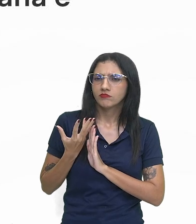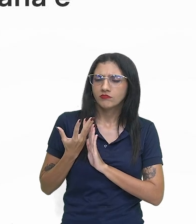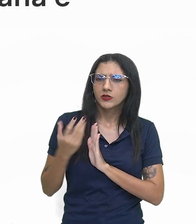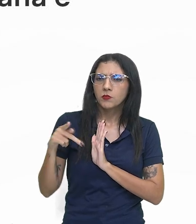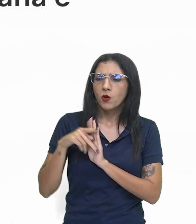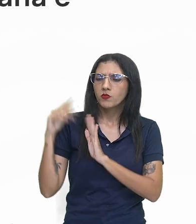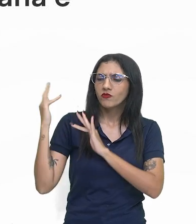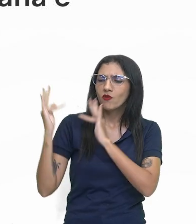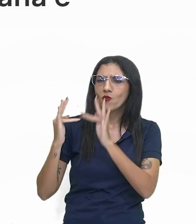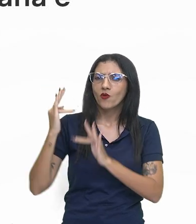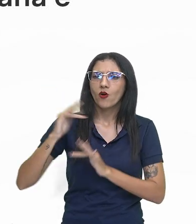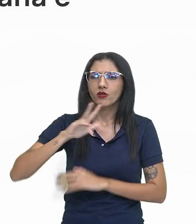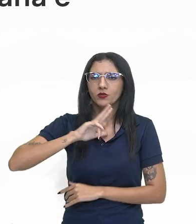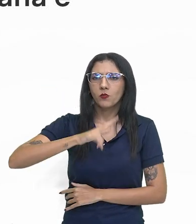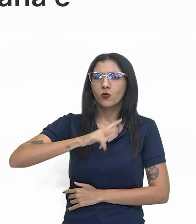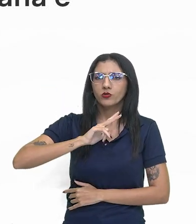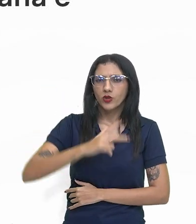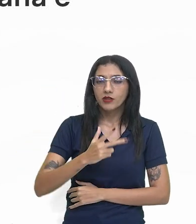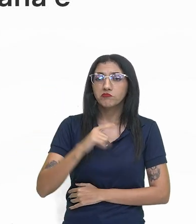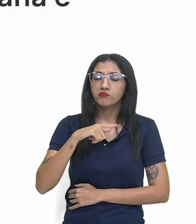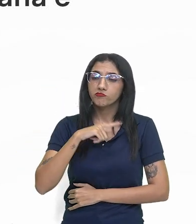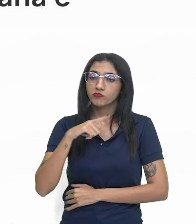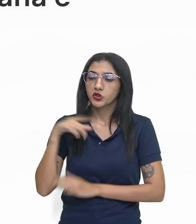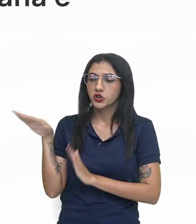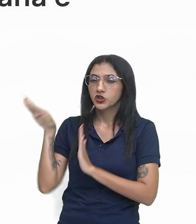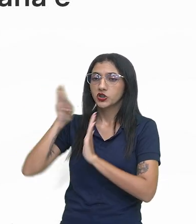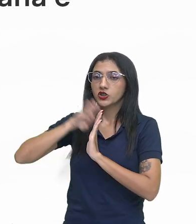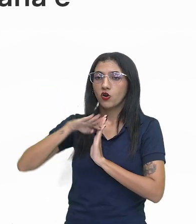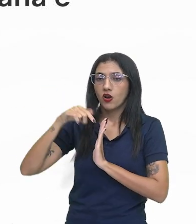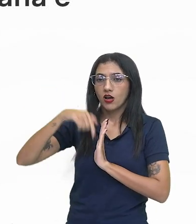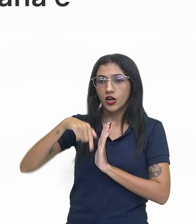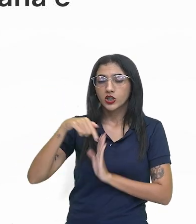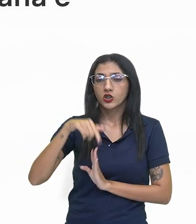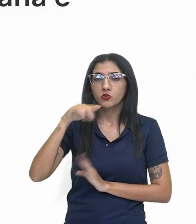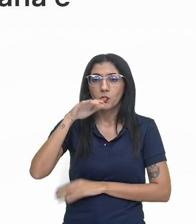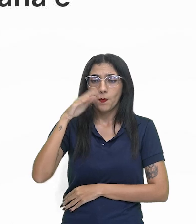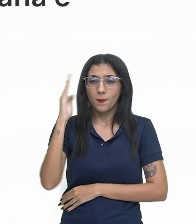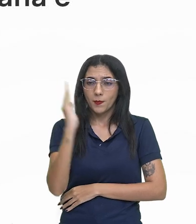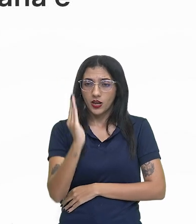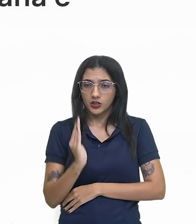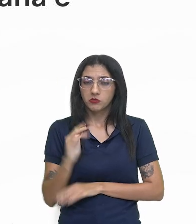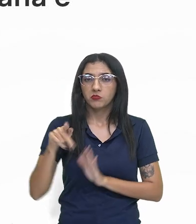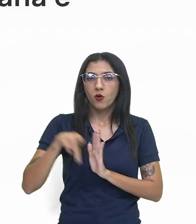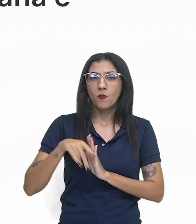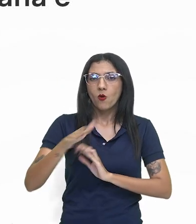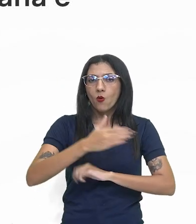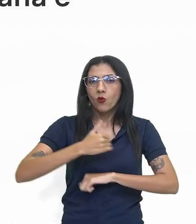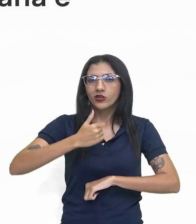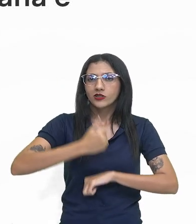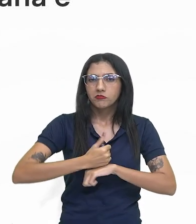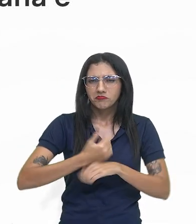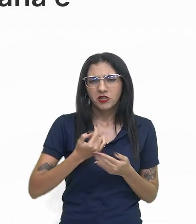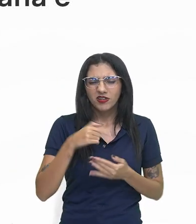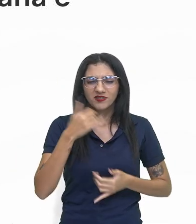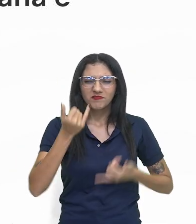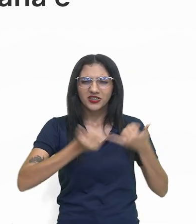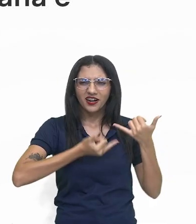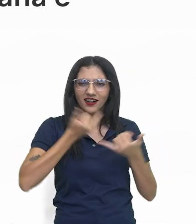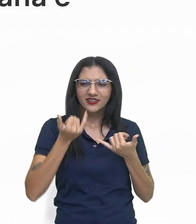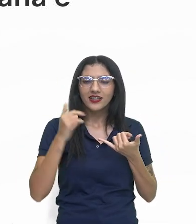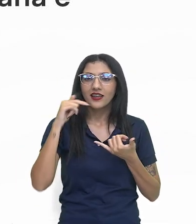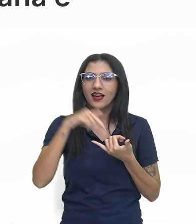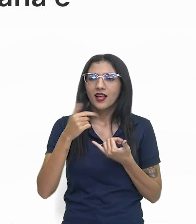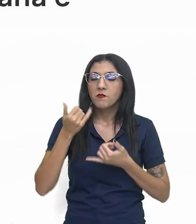folclore português, que foi trazido ao Brasil pelos colonizadores. A brincadeira do boi é uma tradição